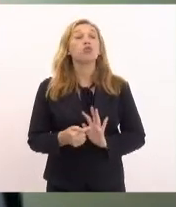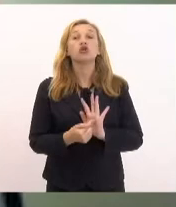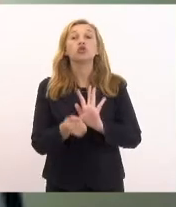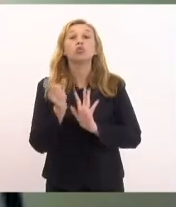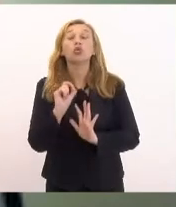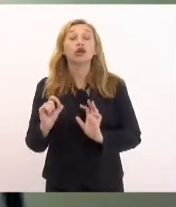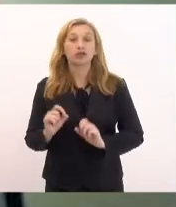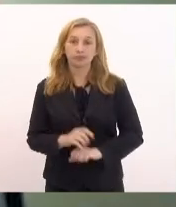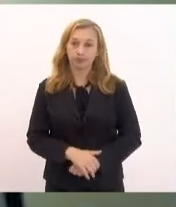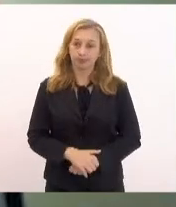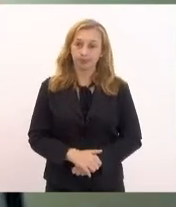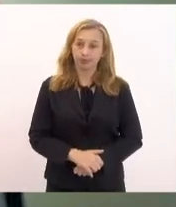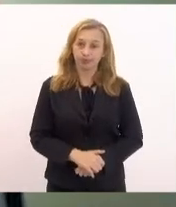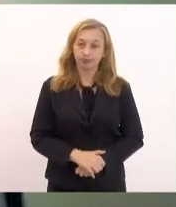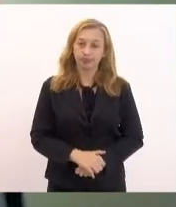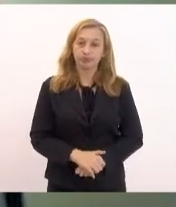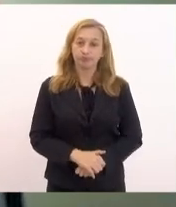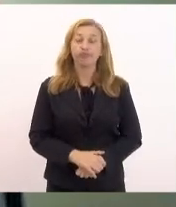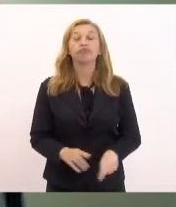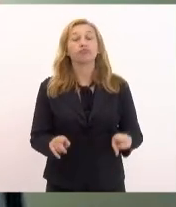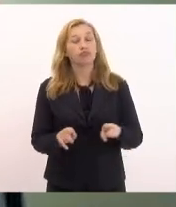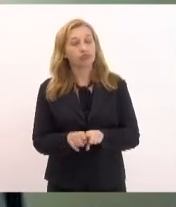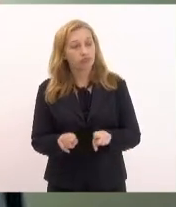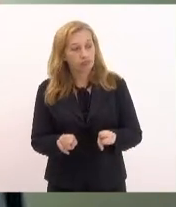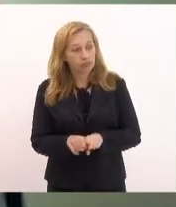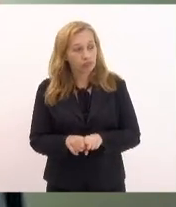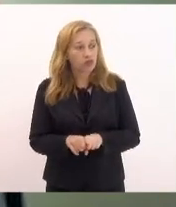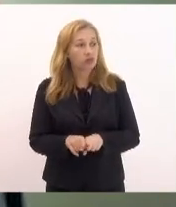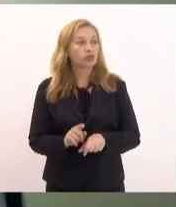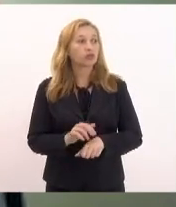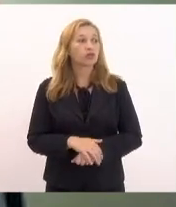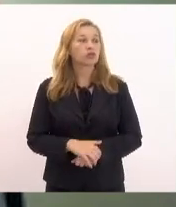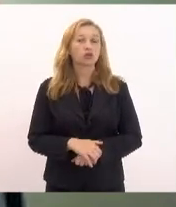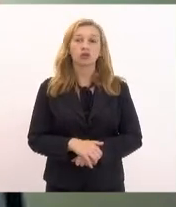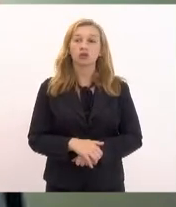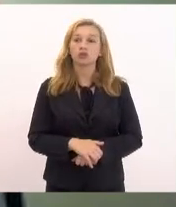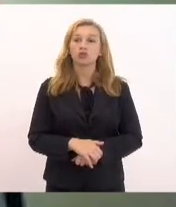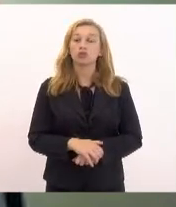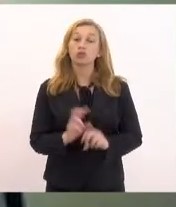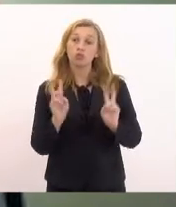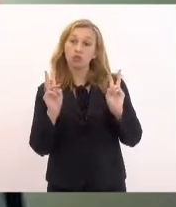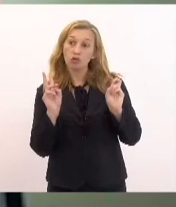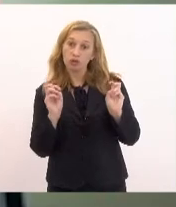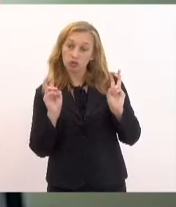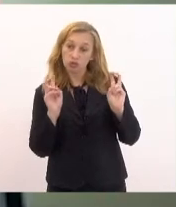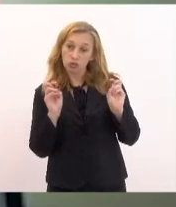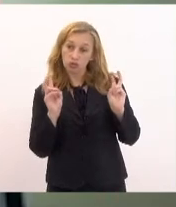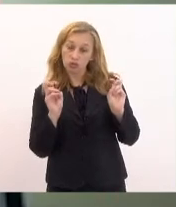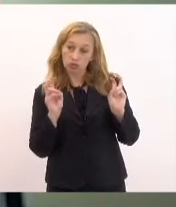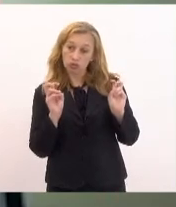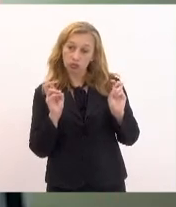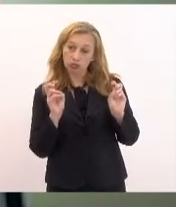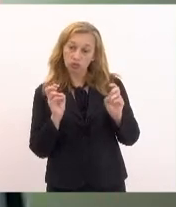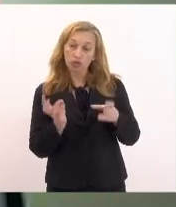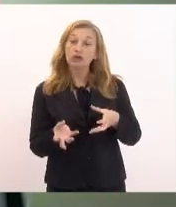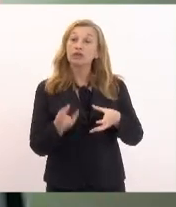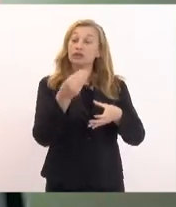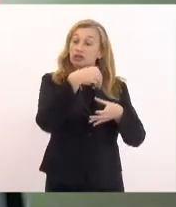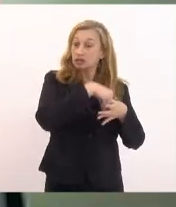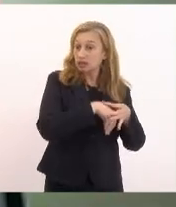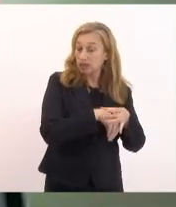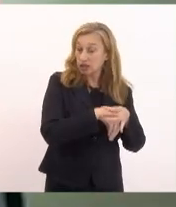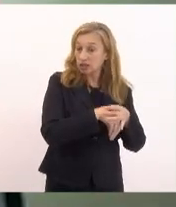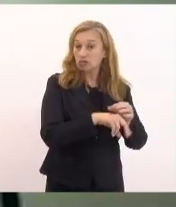né, que há também uma predominação de uma situação insalubre dentro do